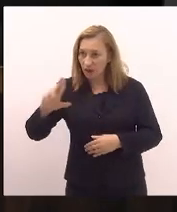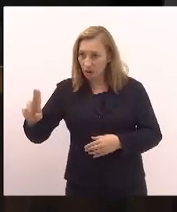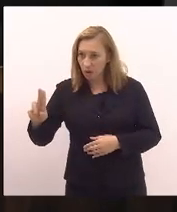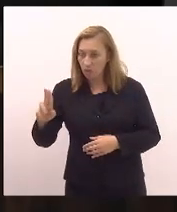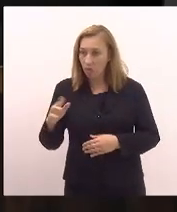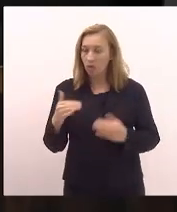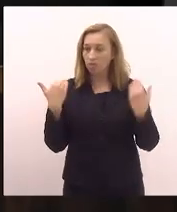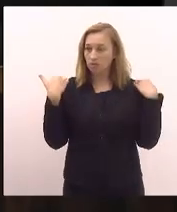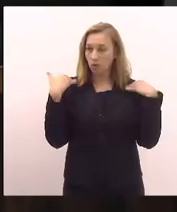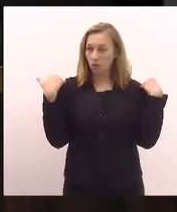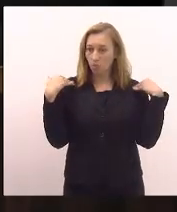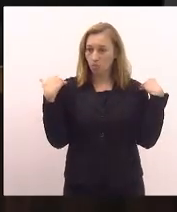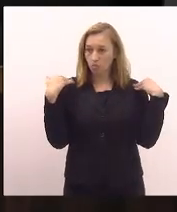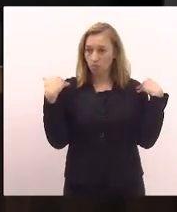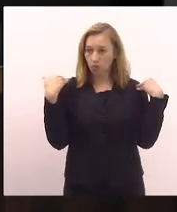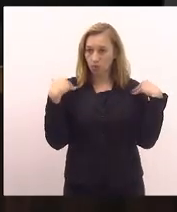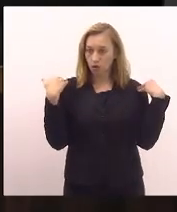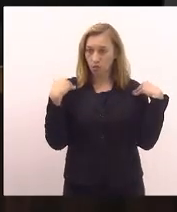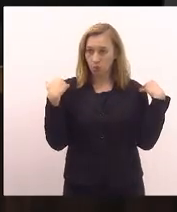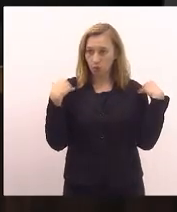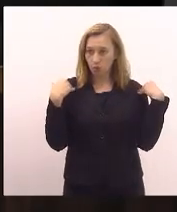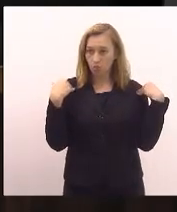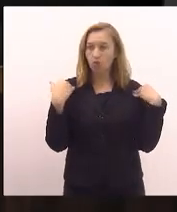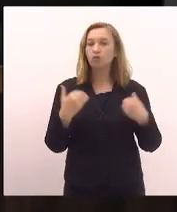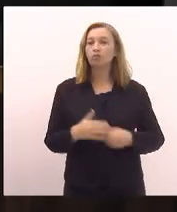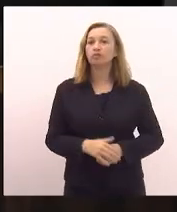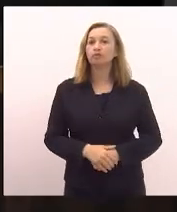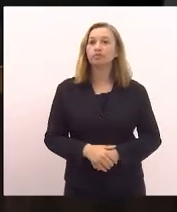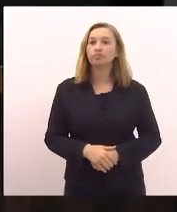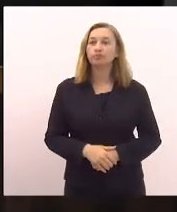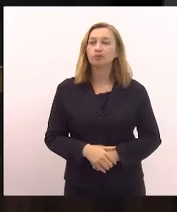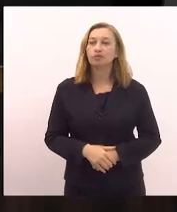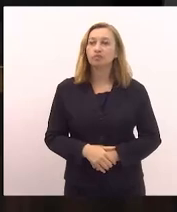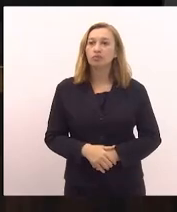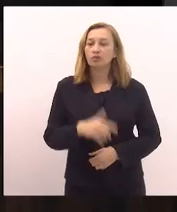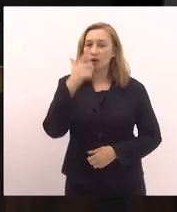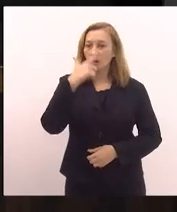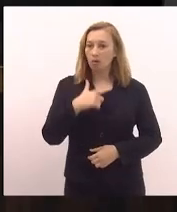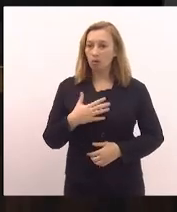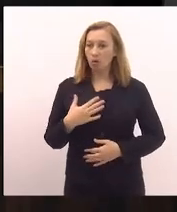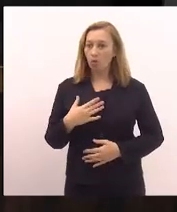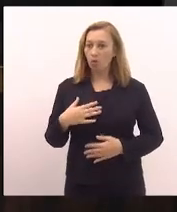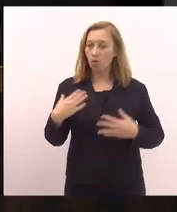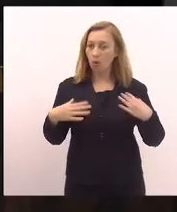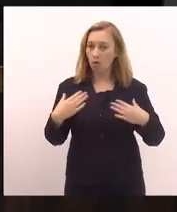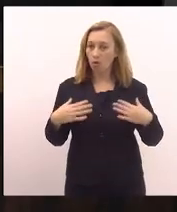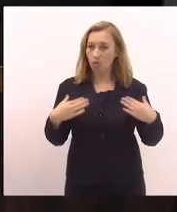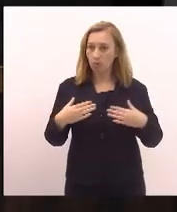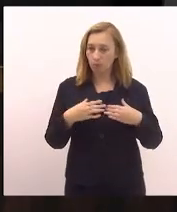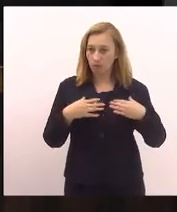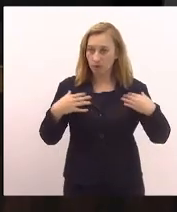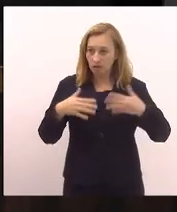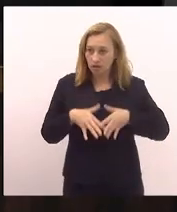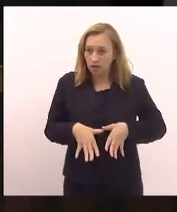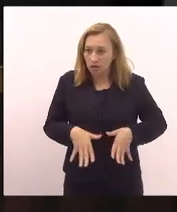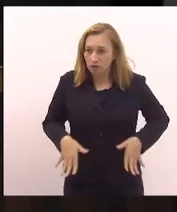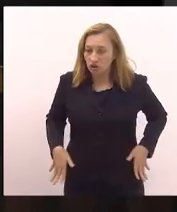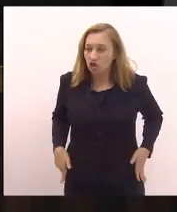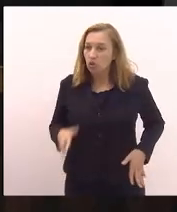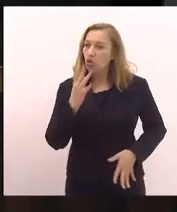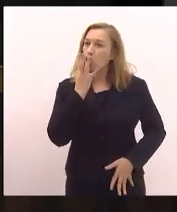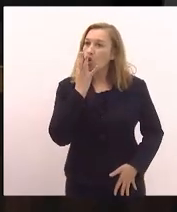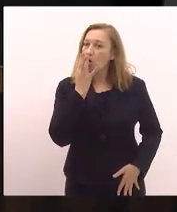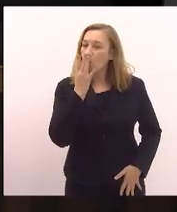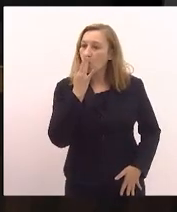os ombros, um pouquinho acima do ombro. Eu estou vestida com um vestido bem colorido